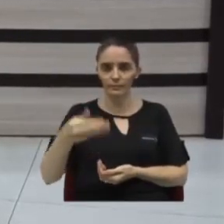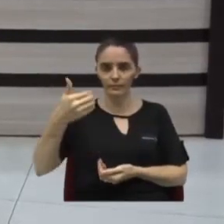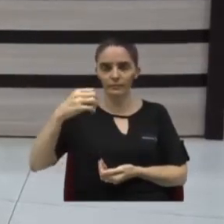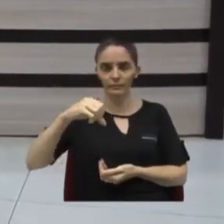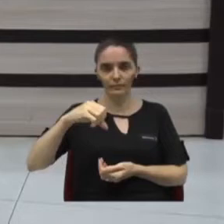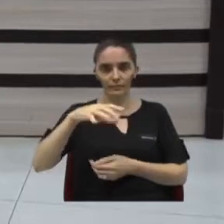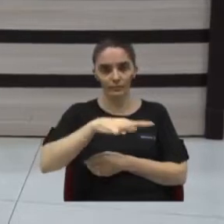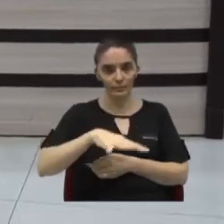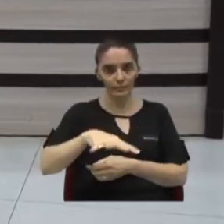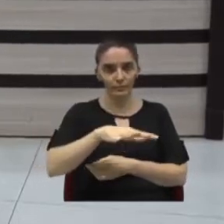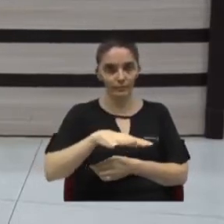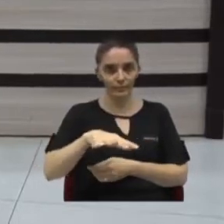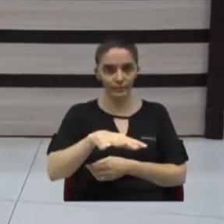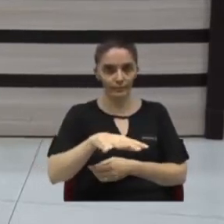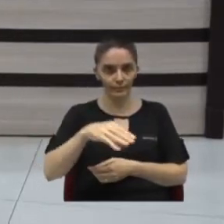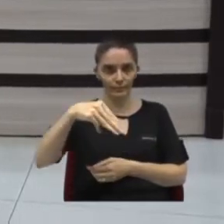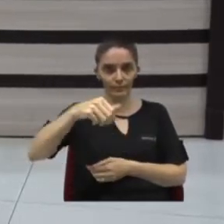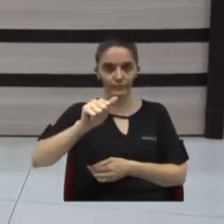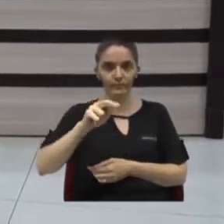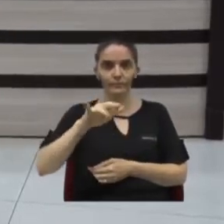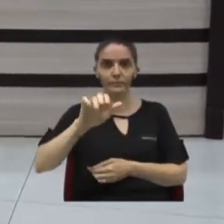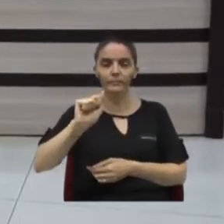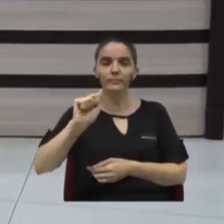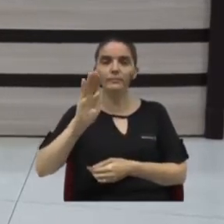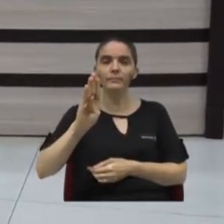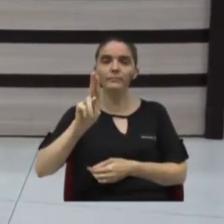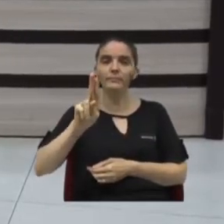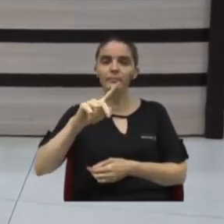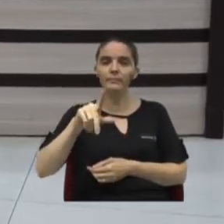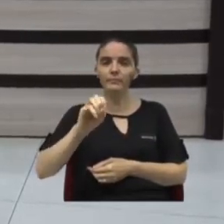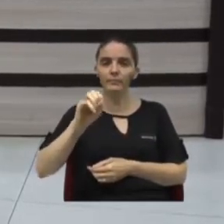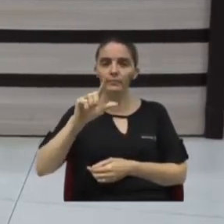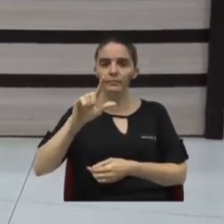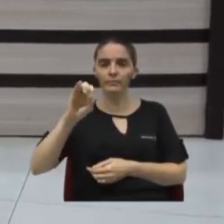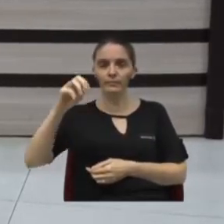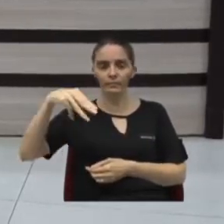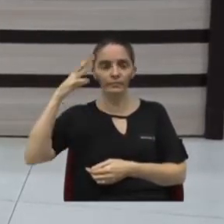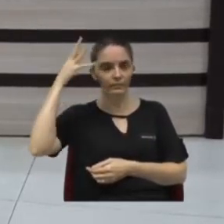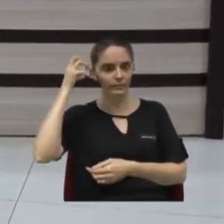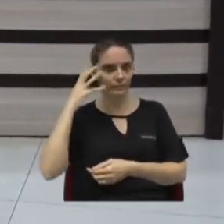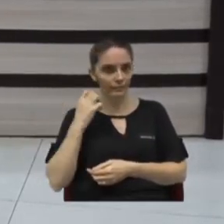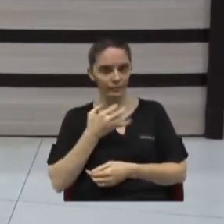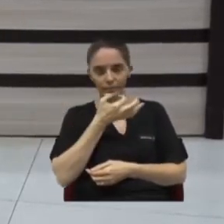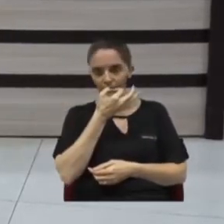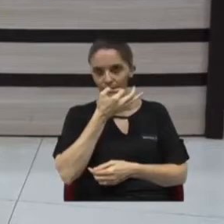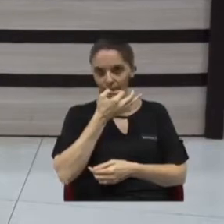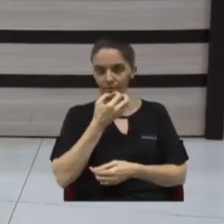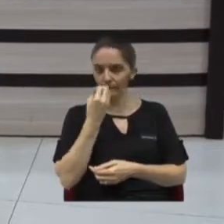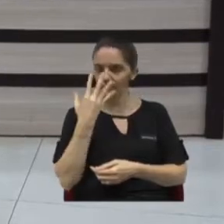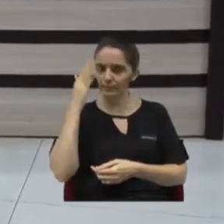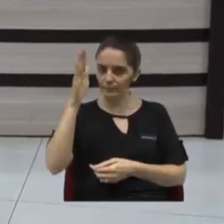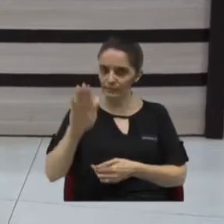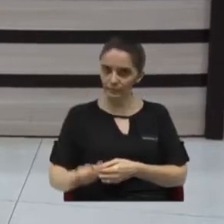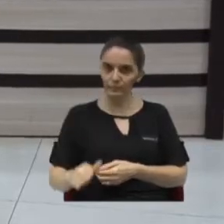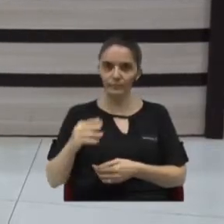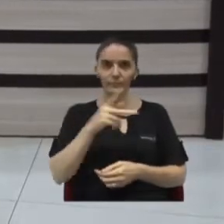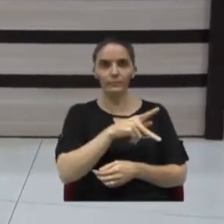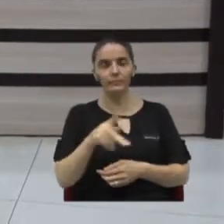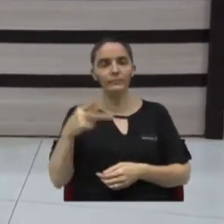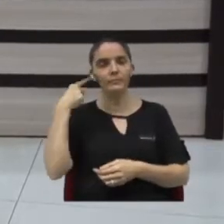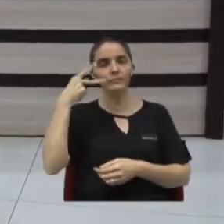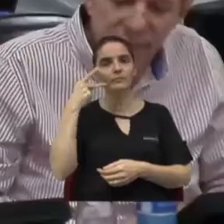praça Busolim, a vereadora Luboco. Boa tarde, senhor presidente, vereadores, vereadoras,